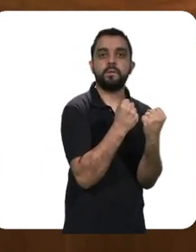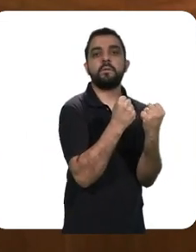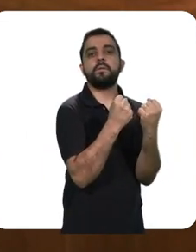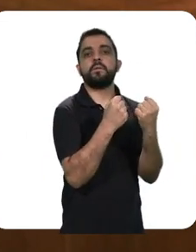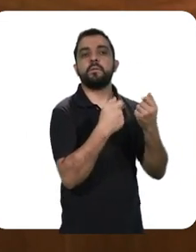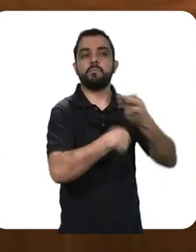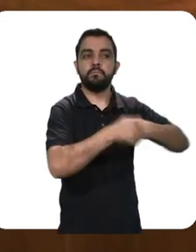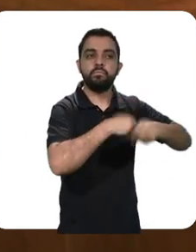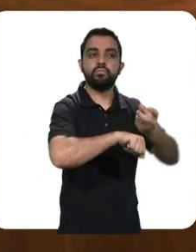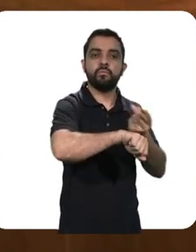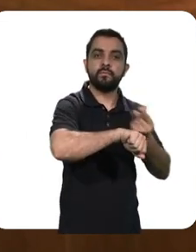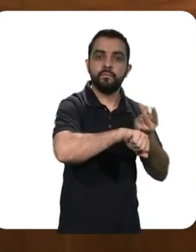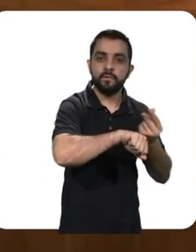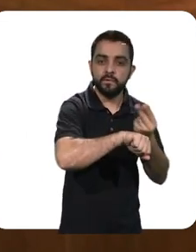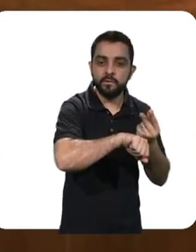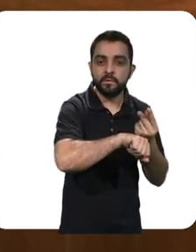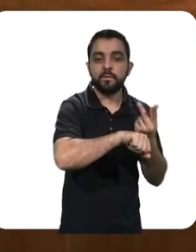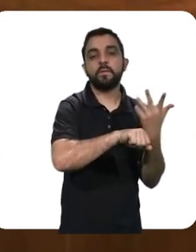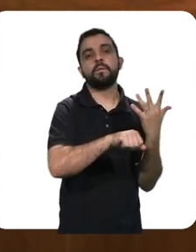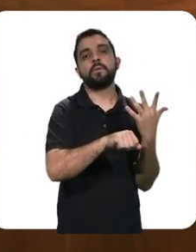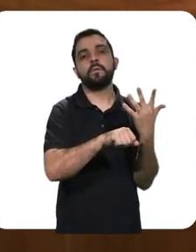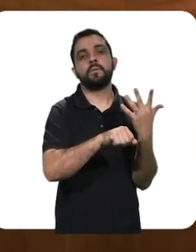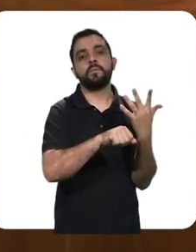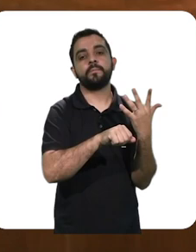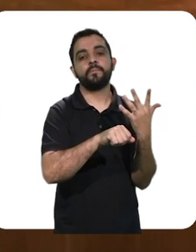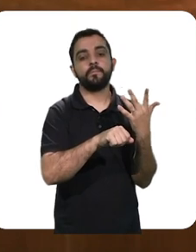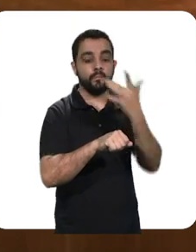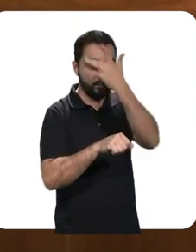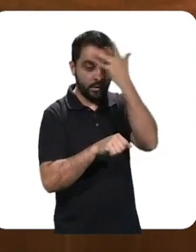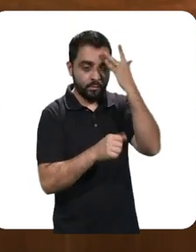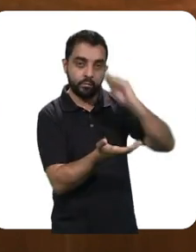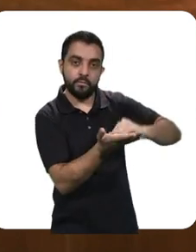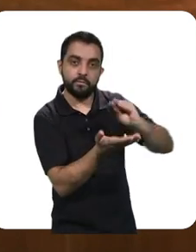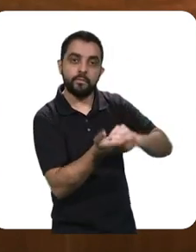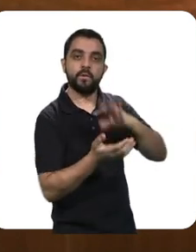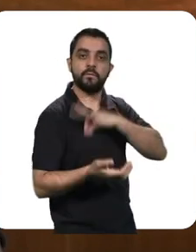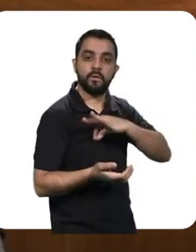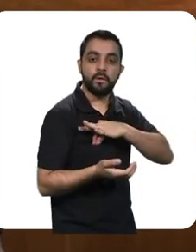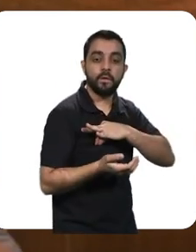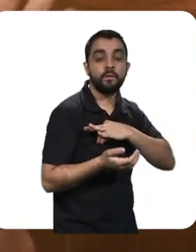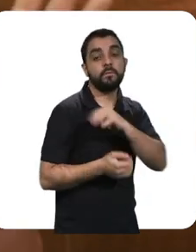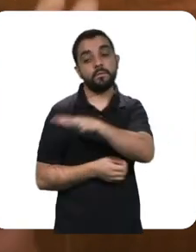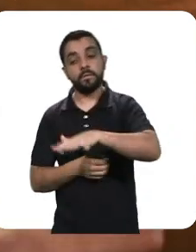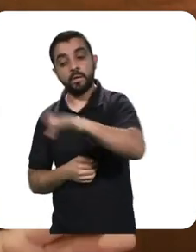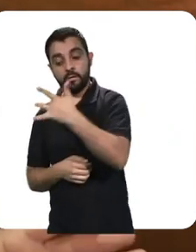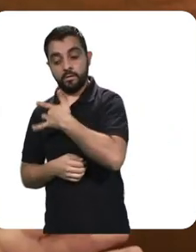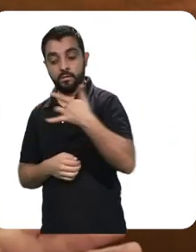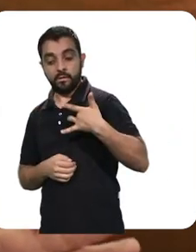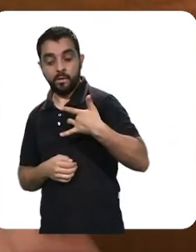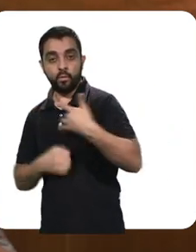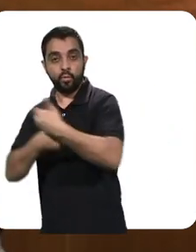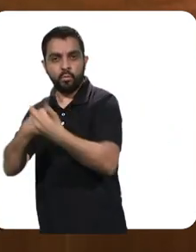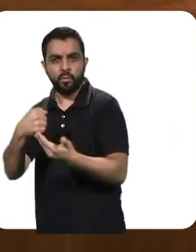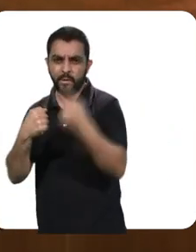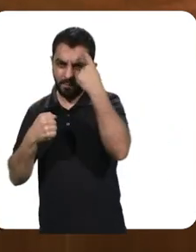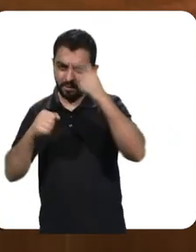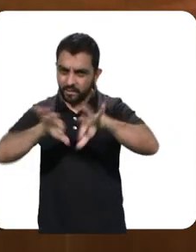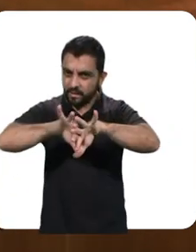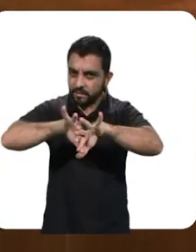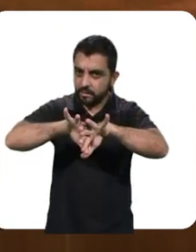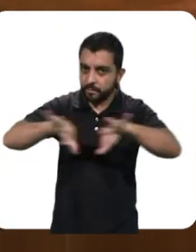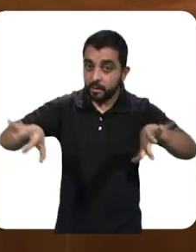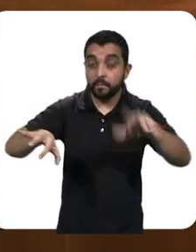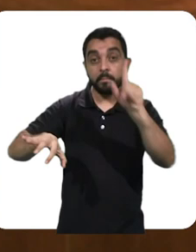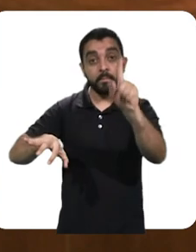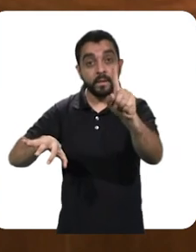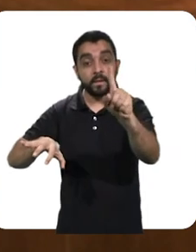é a gente pensar na economia do país, a questão das dificuldades que as pessoas estão falando, estão passando e a questão da saúde pública. Quando na